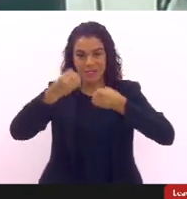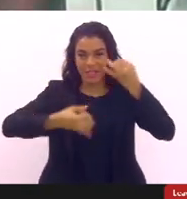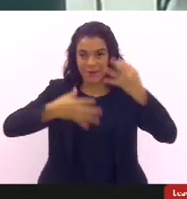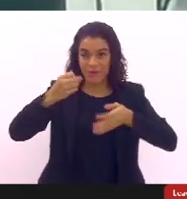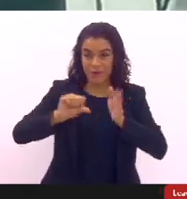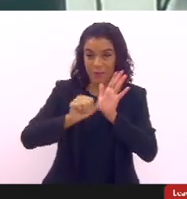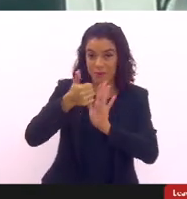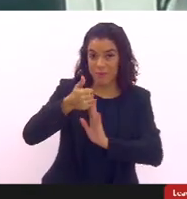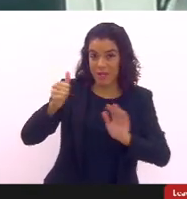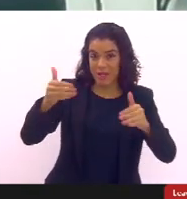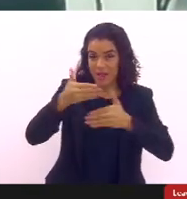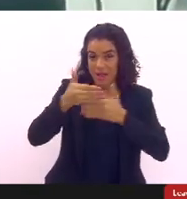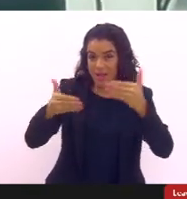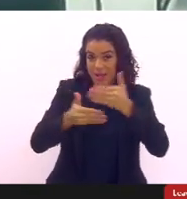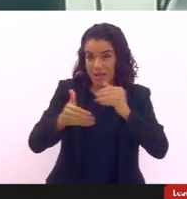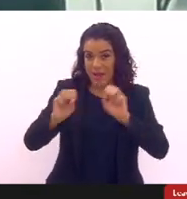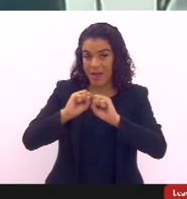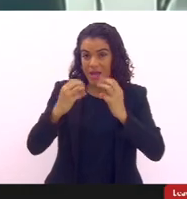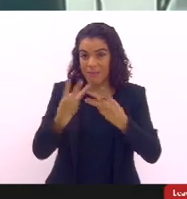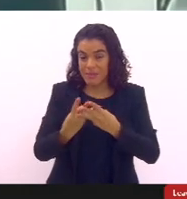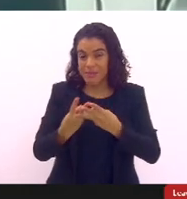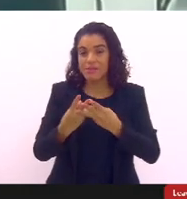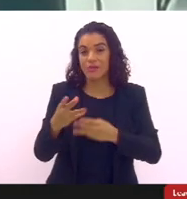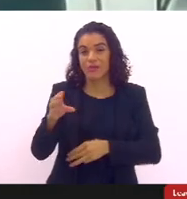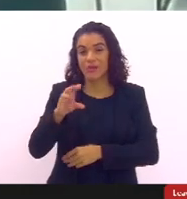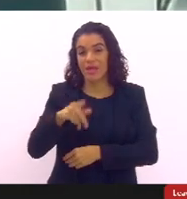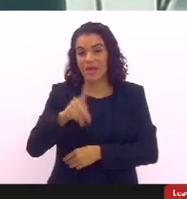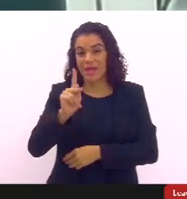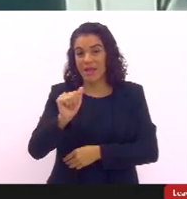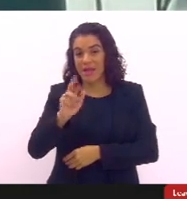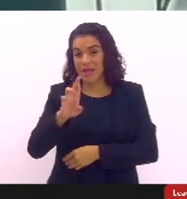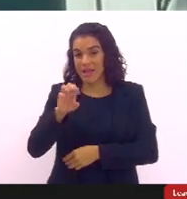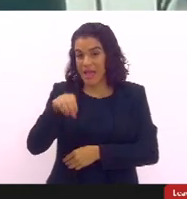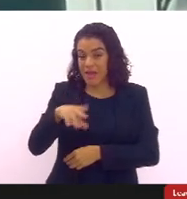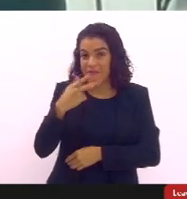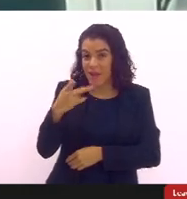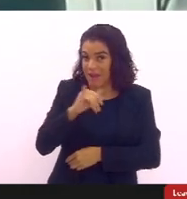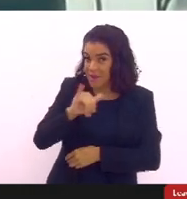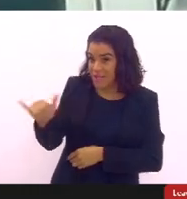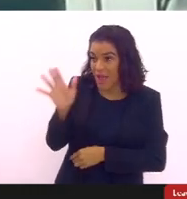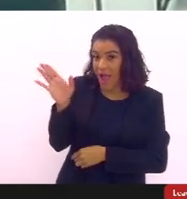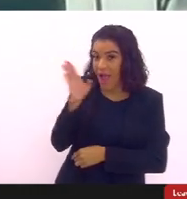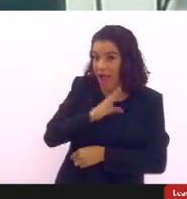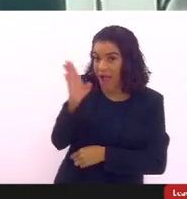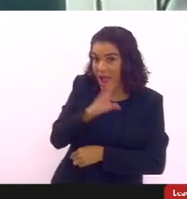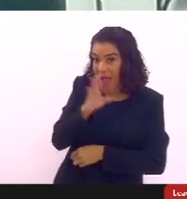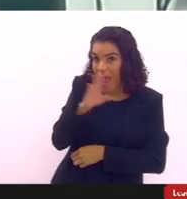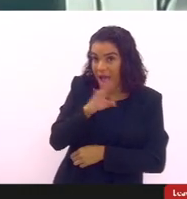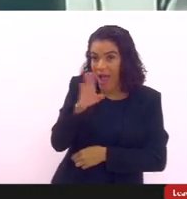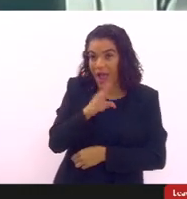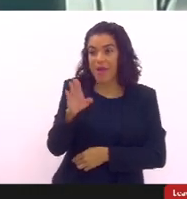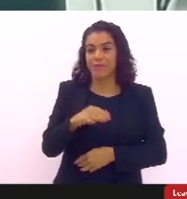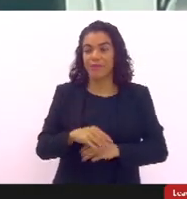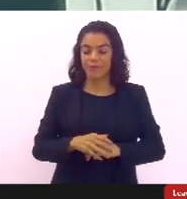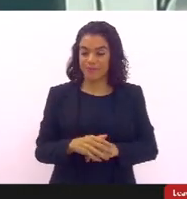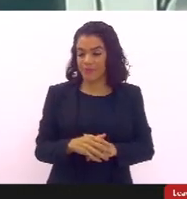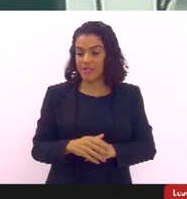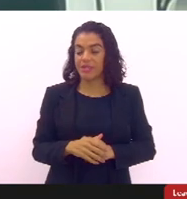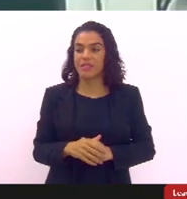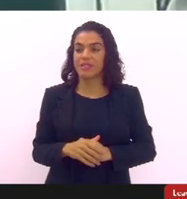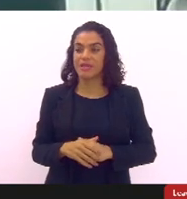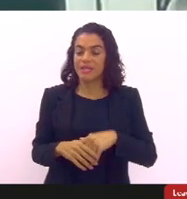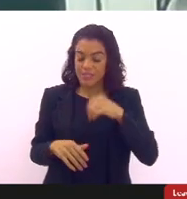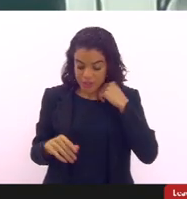primeira apresentação da Karen, já falei com ela aqui, que a gente vai ser bem rápido, deputada, para a gente não perder a...